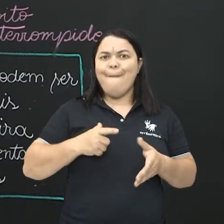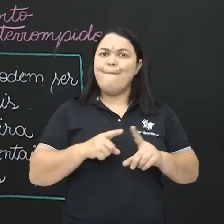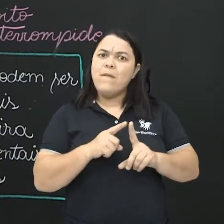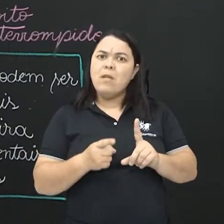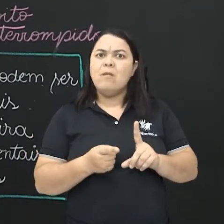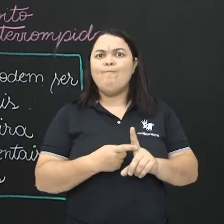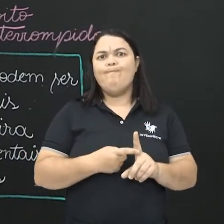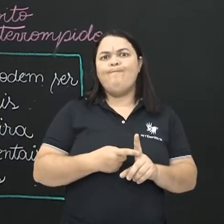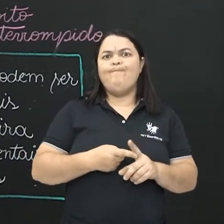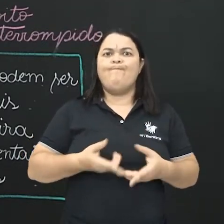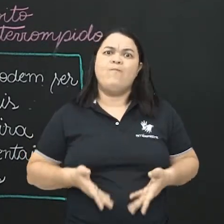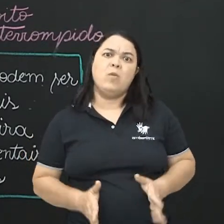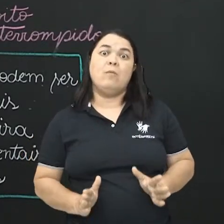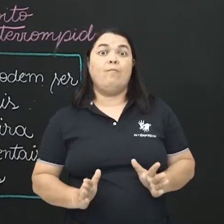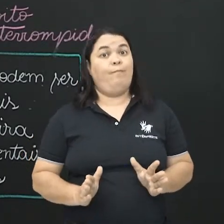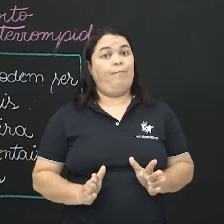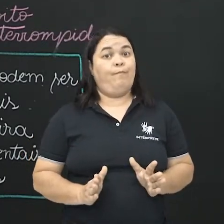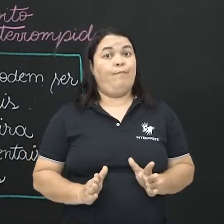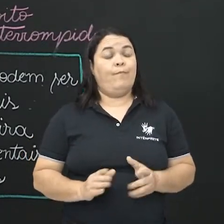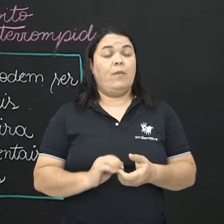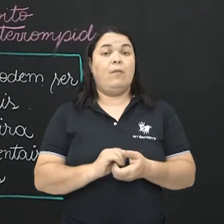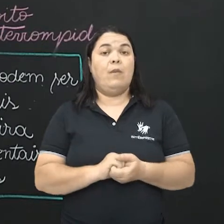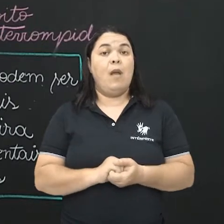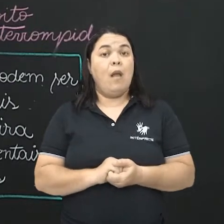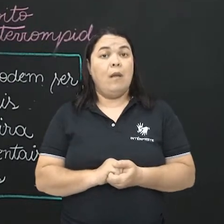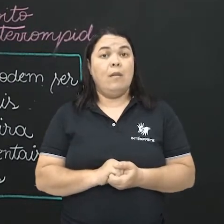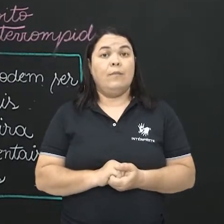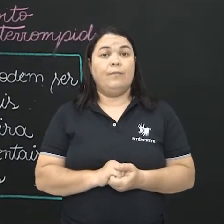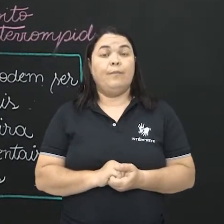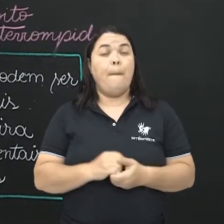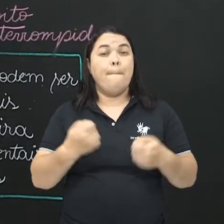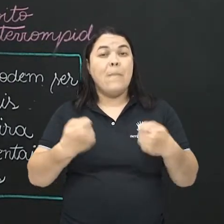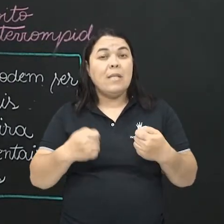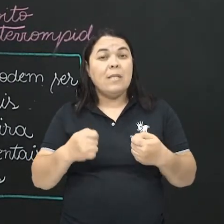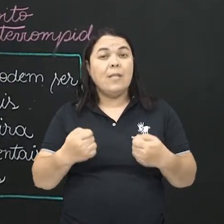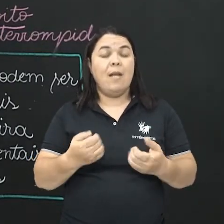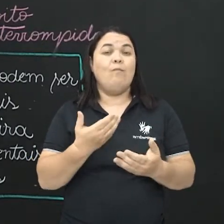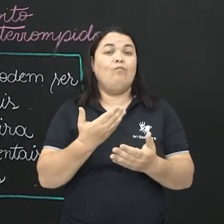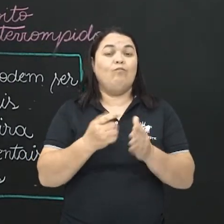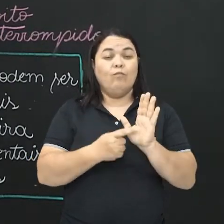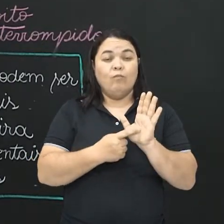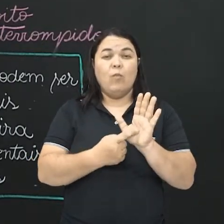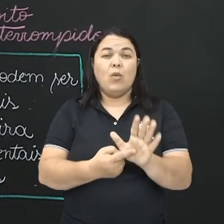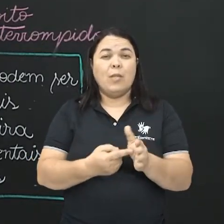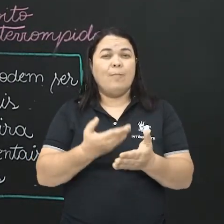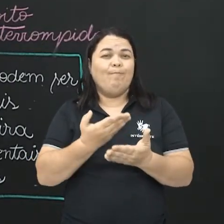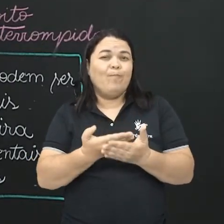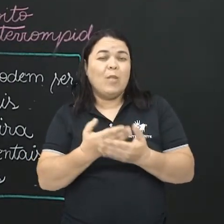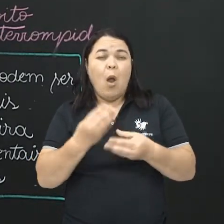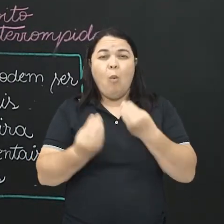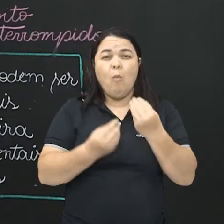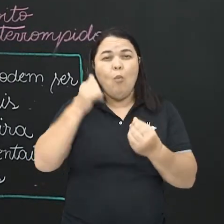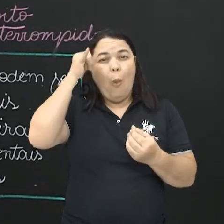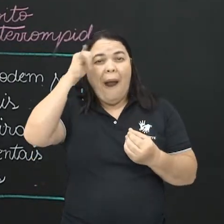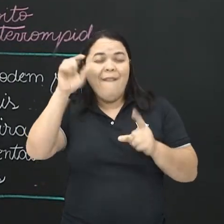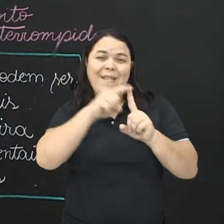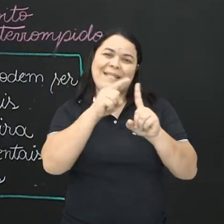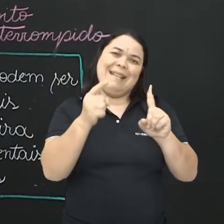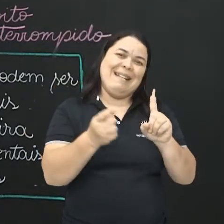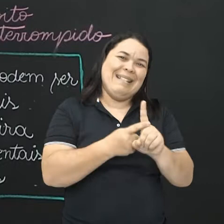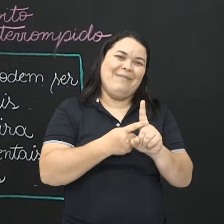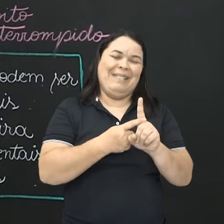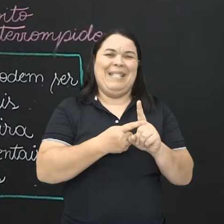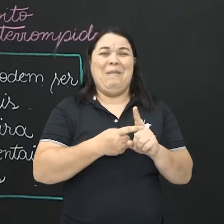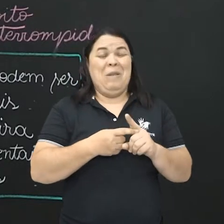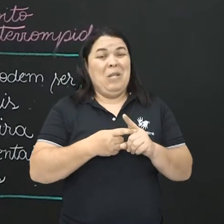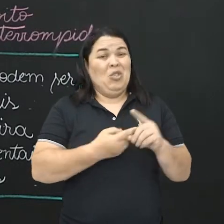vários aspectos da sociedade. Então, a gente precisa falar dos métodos de contracepção. Como evitar essa gravidez?